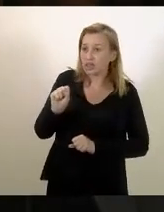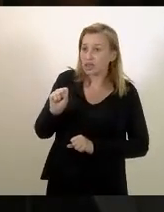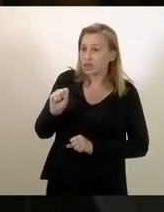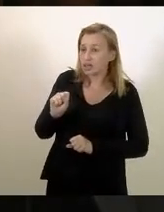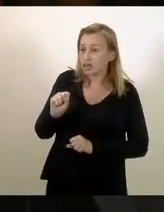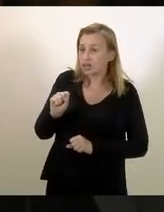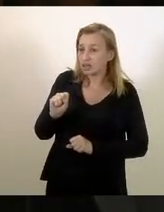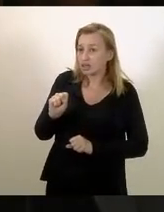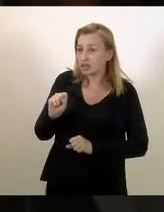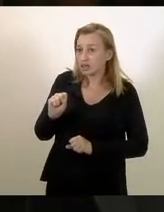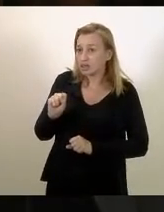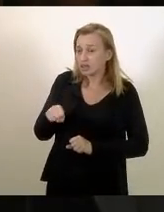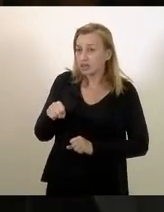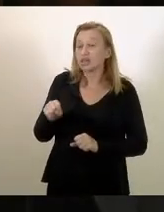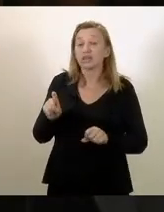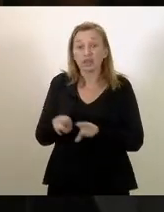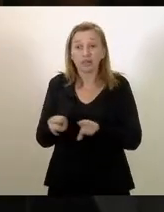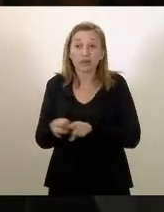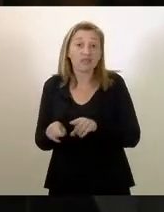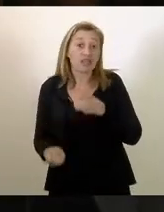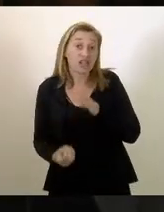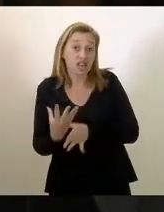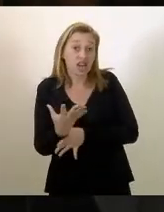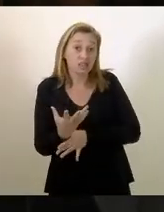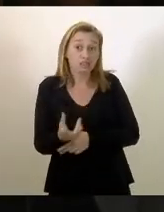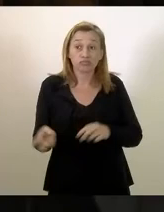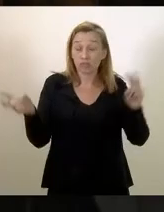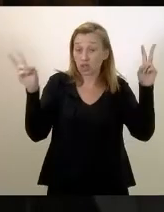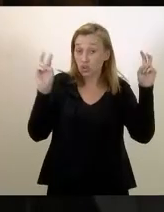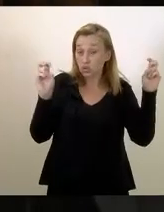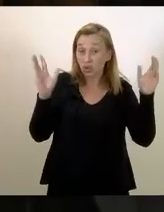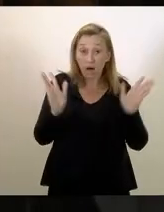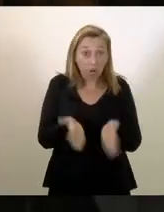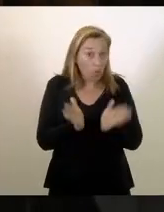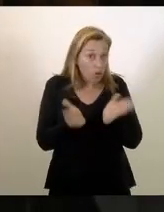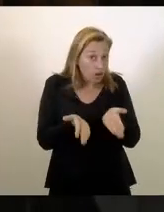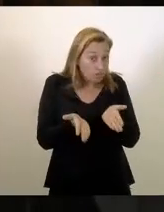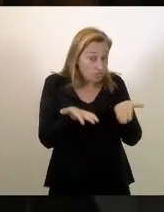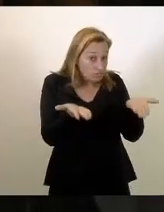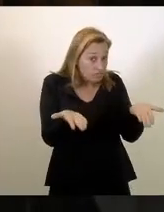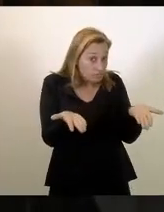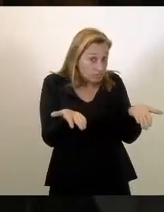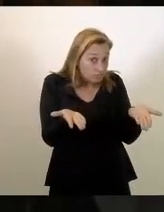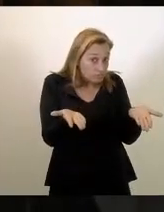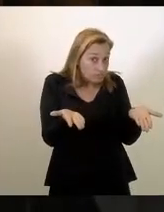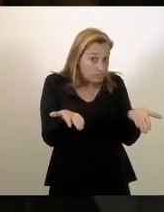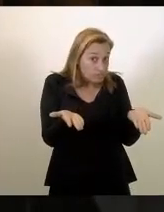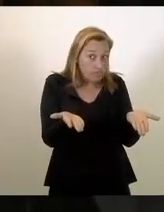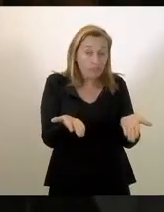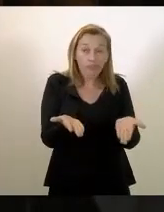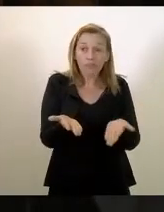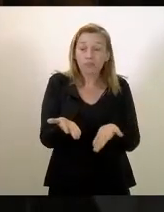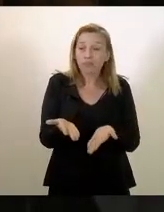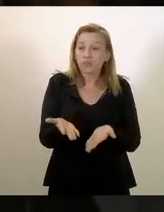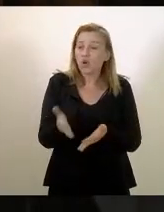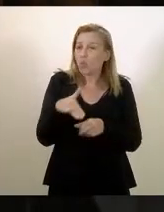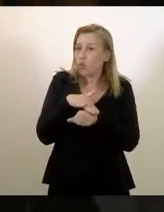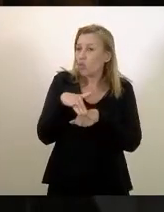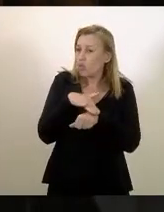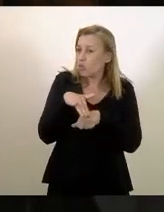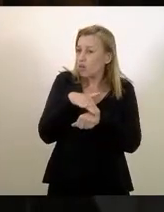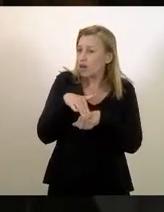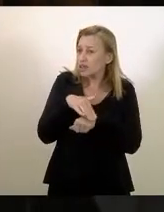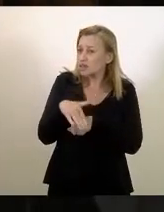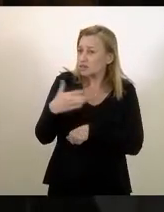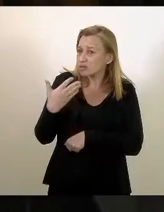vai ser criado um fato agora trazia à tona numa conversa comigo